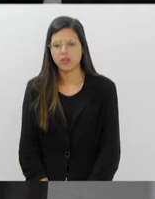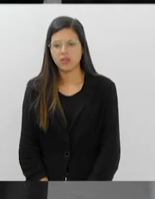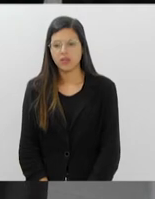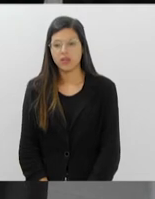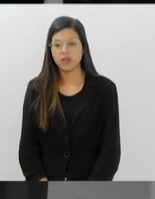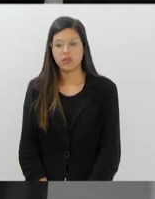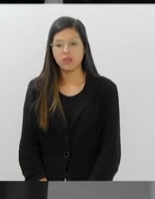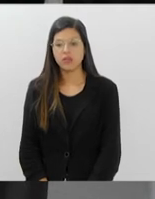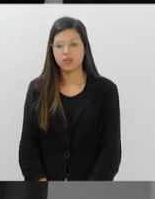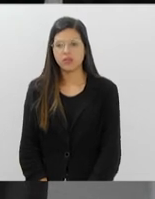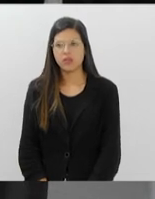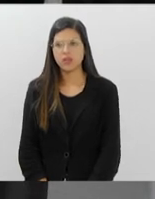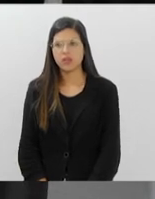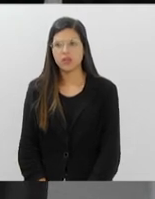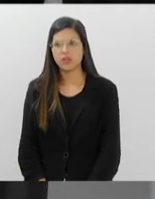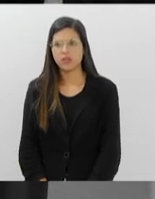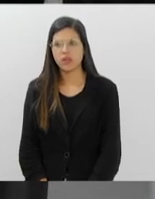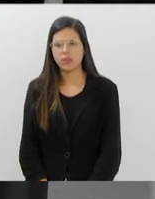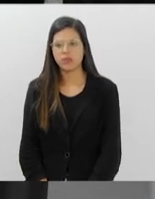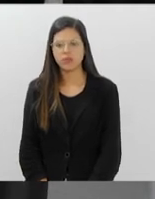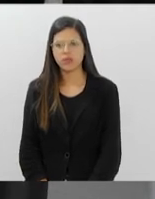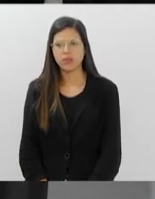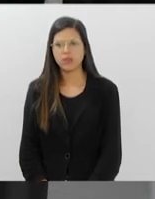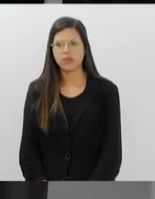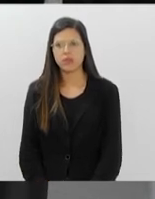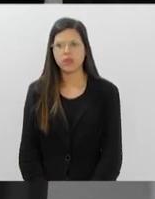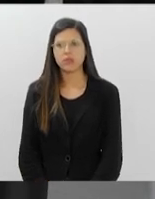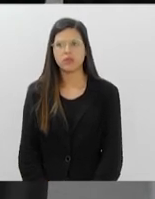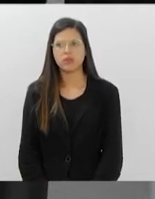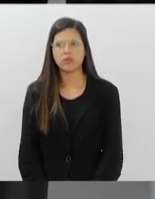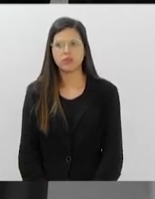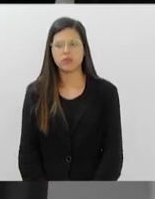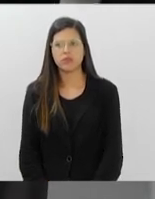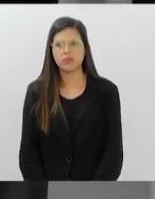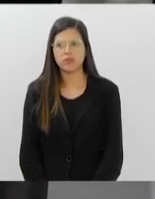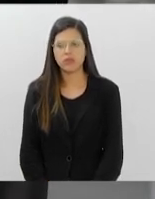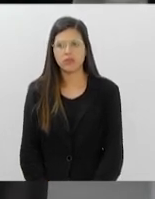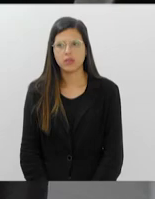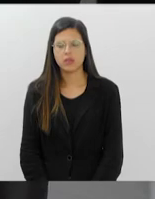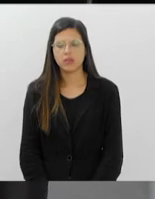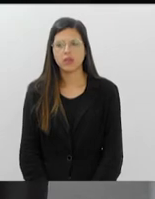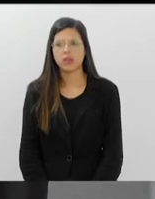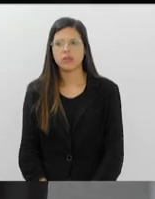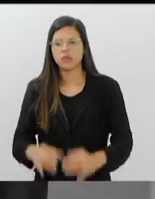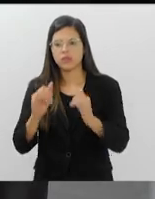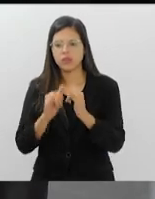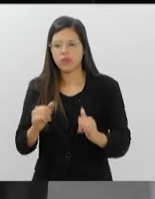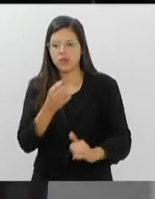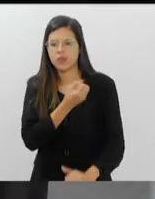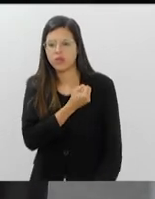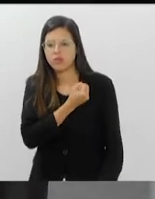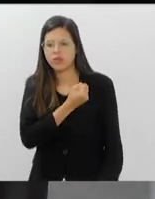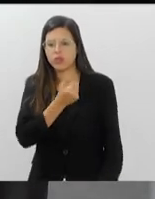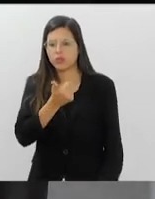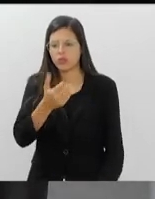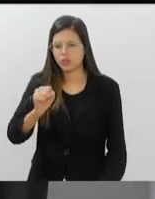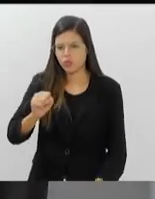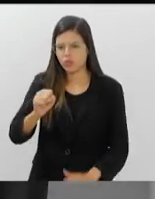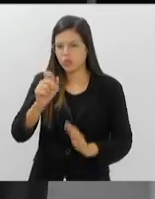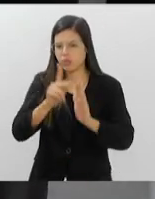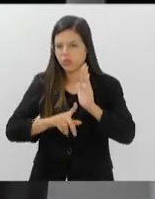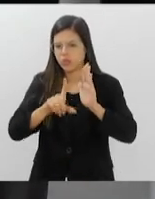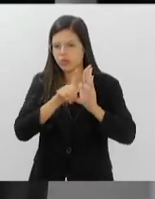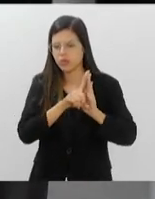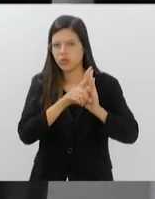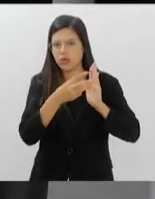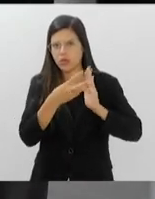não... Acabei pulando o 18. Então... Anuncio 18 da pauta. Projeto de